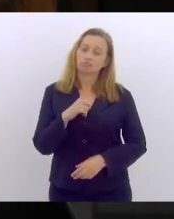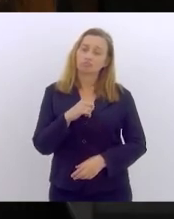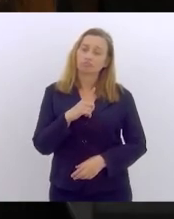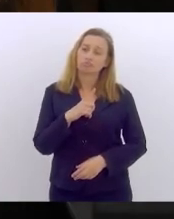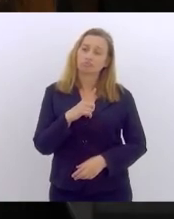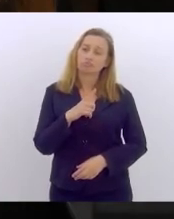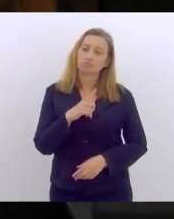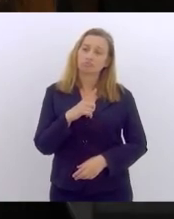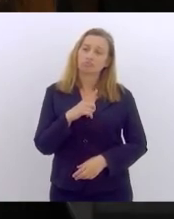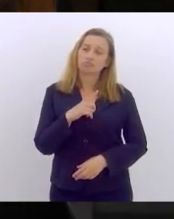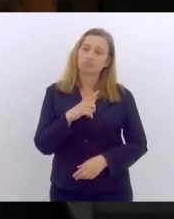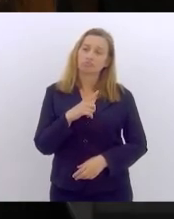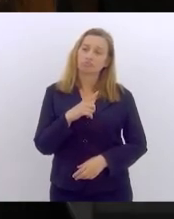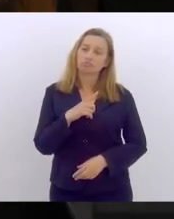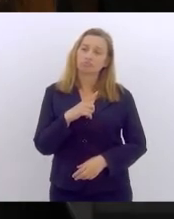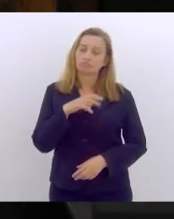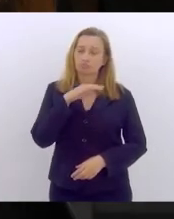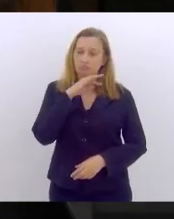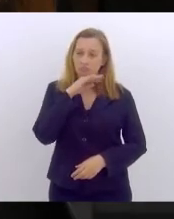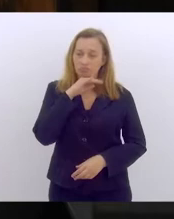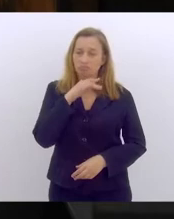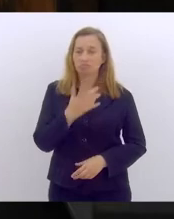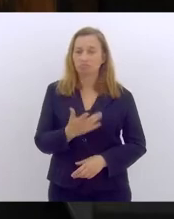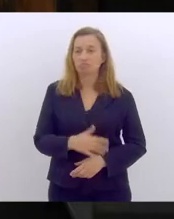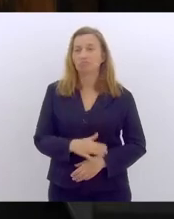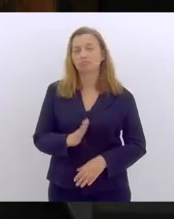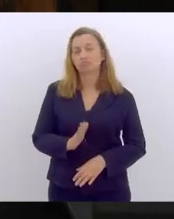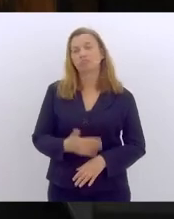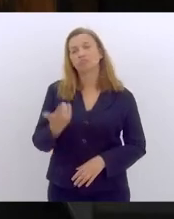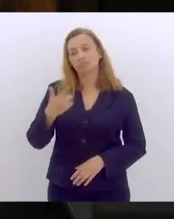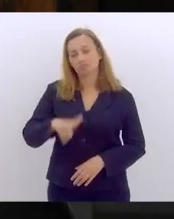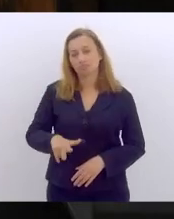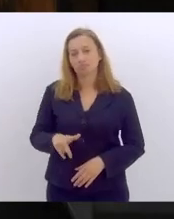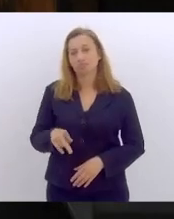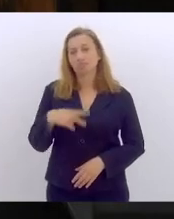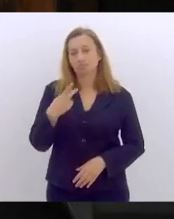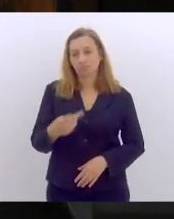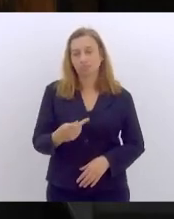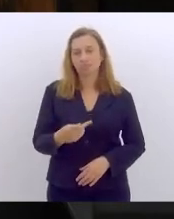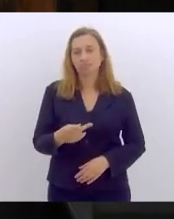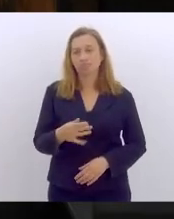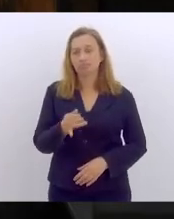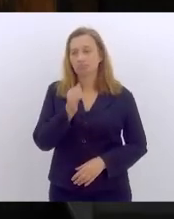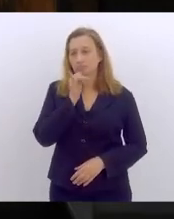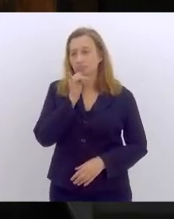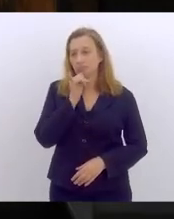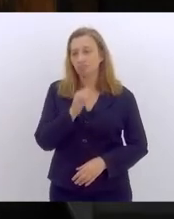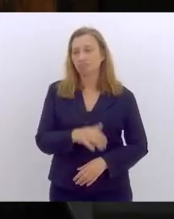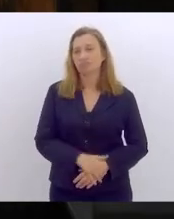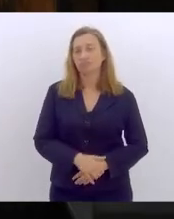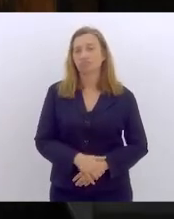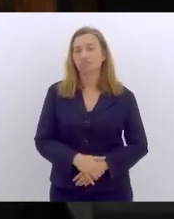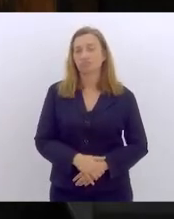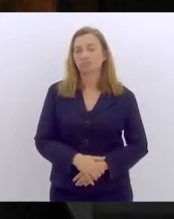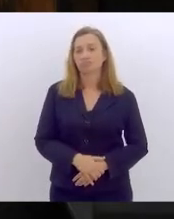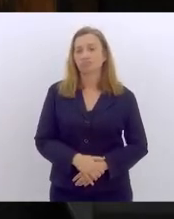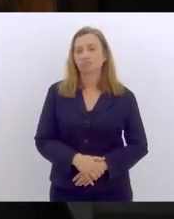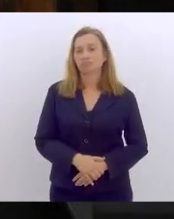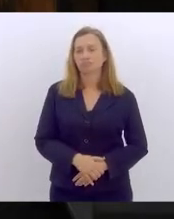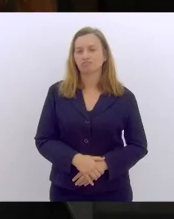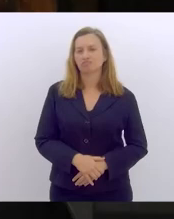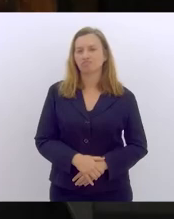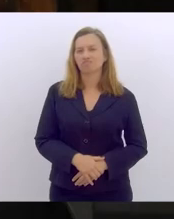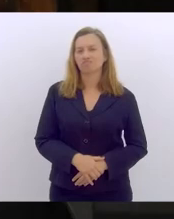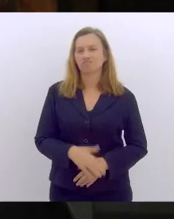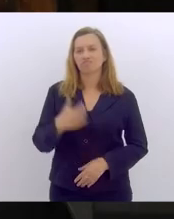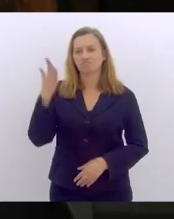o caos. E quero mais uma vez dar como exemplo o estrondoso